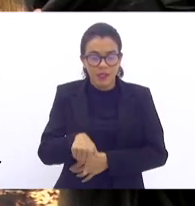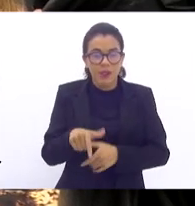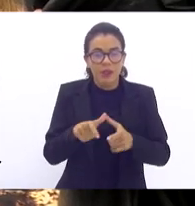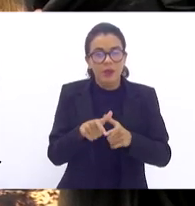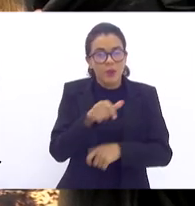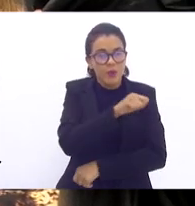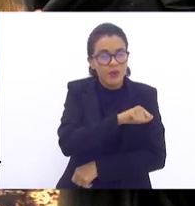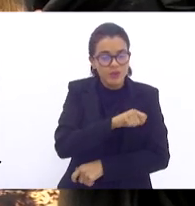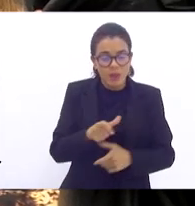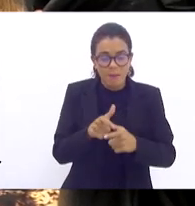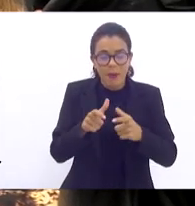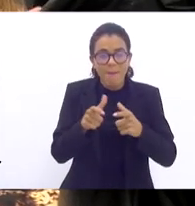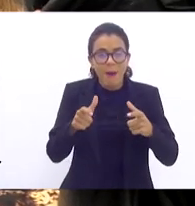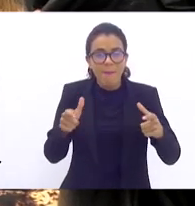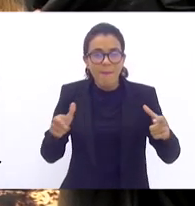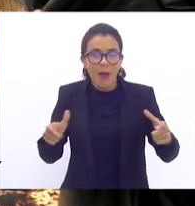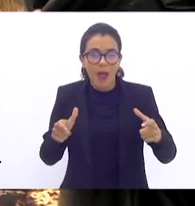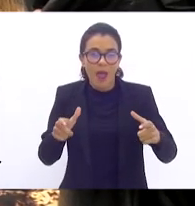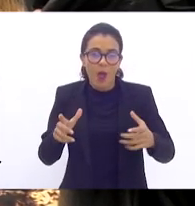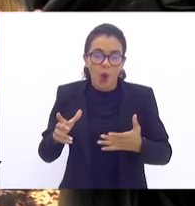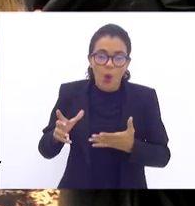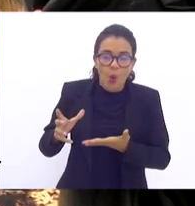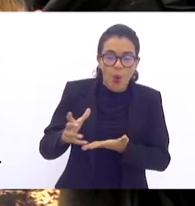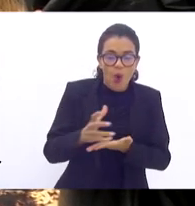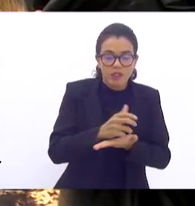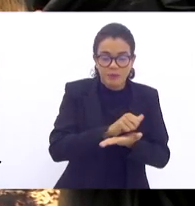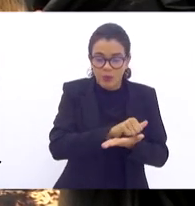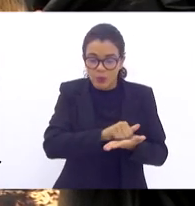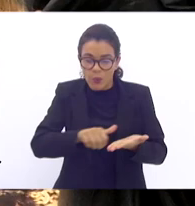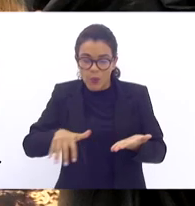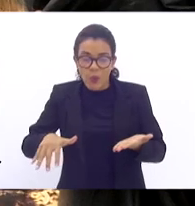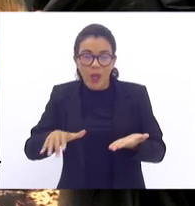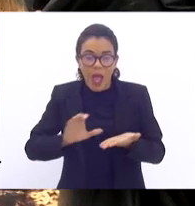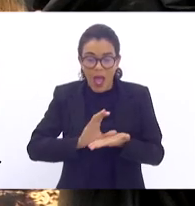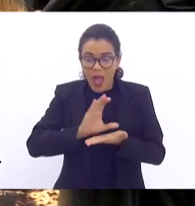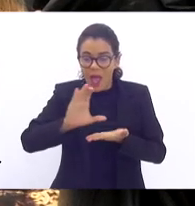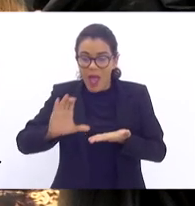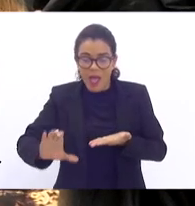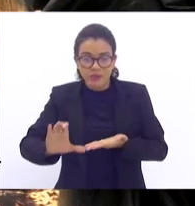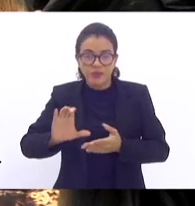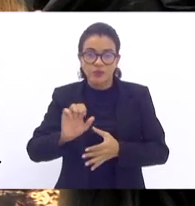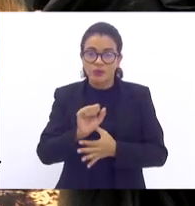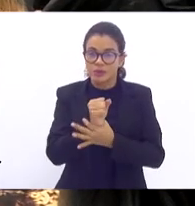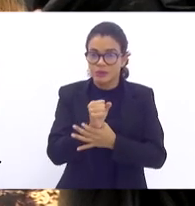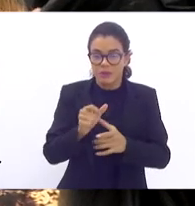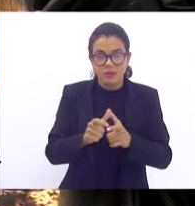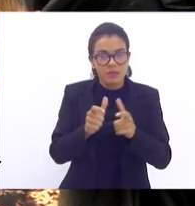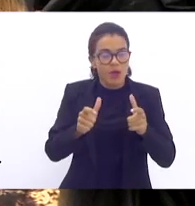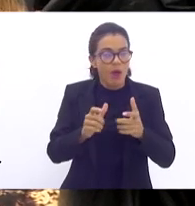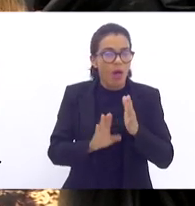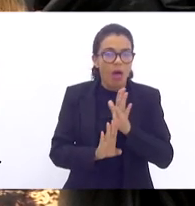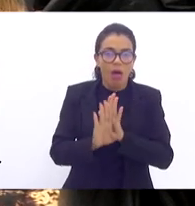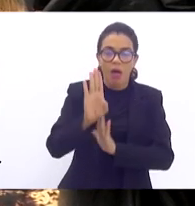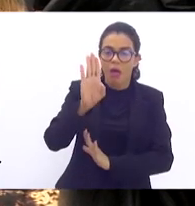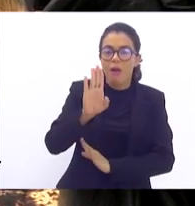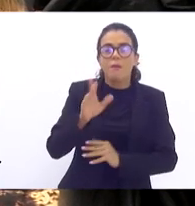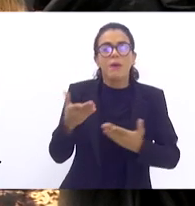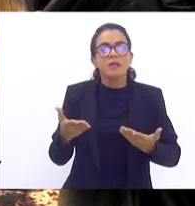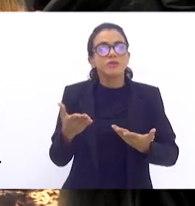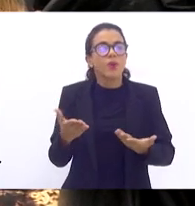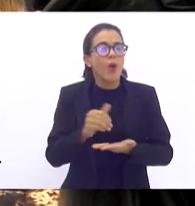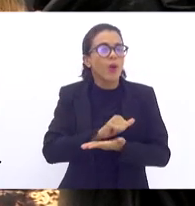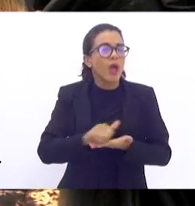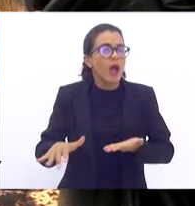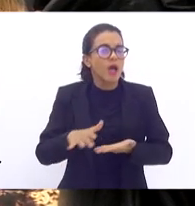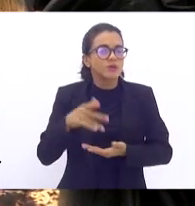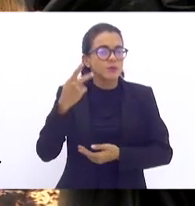o orçamento de segurança cresce é hoje o nosso maior orçamento Mas qual é a avaliação de política pública Será que o